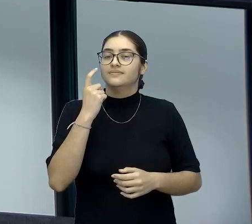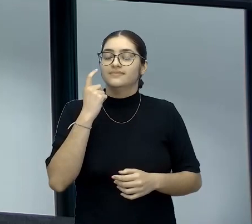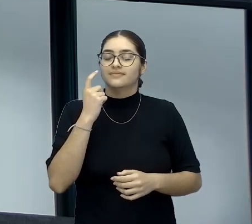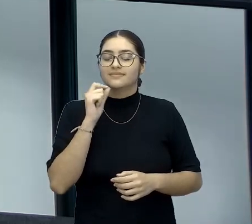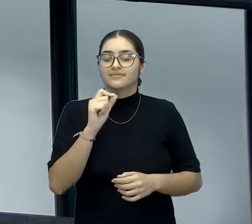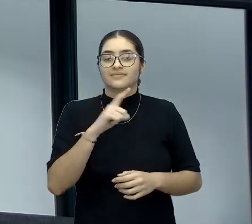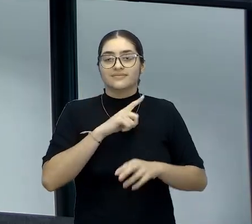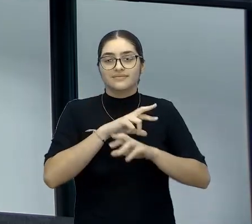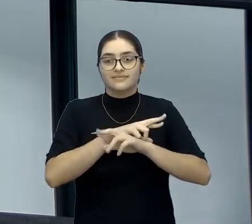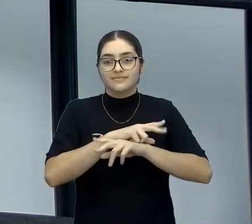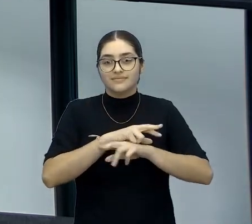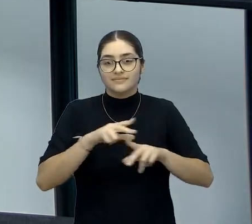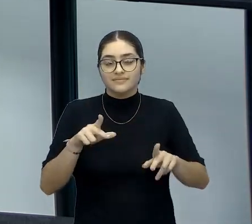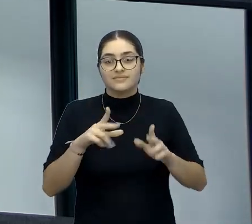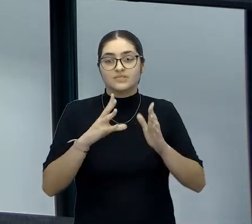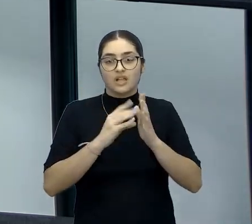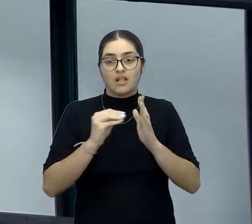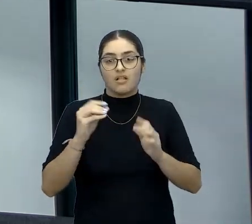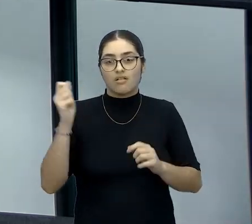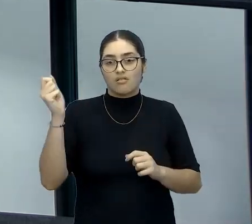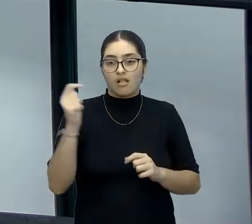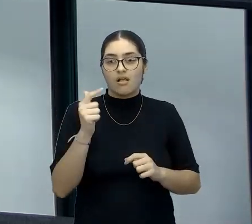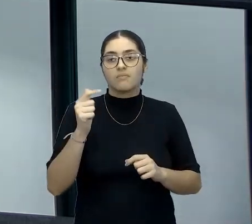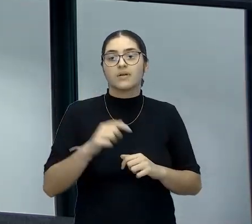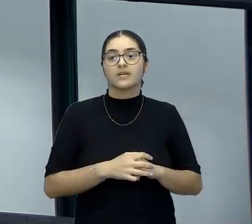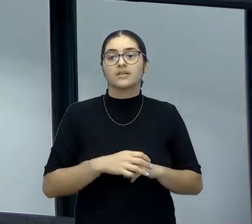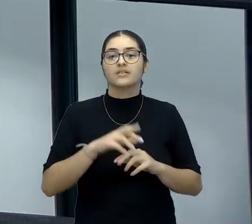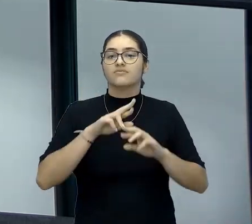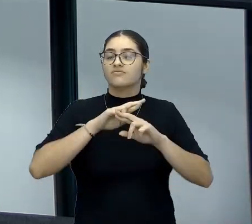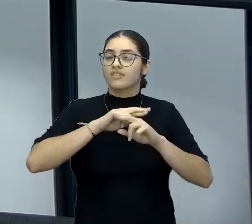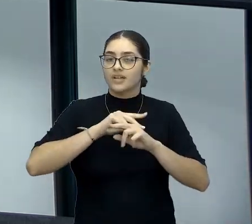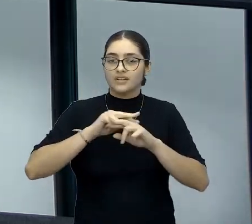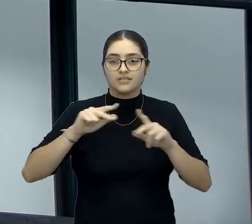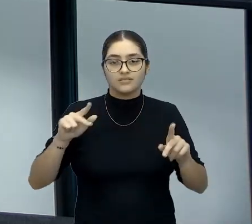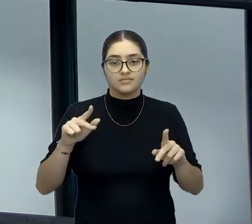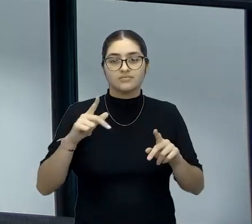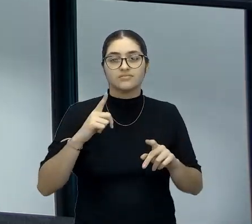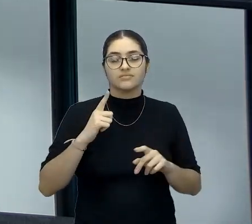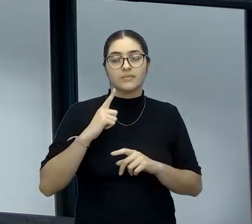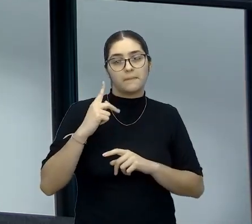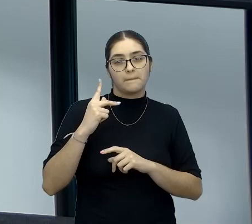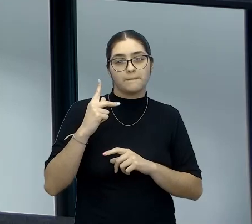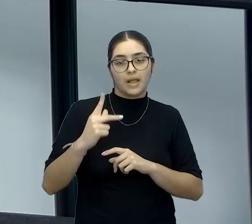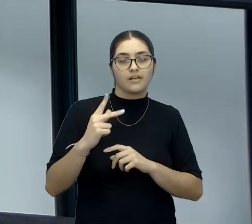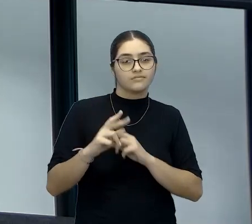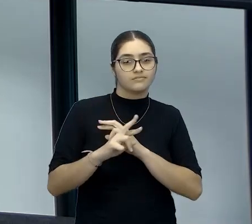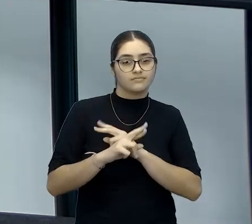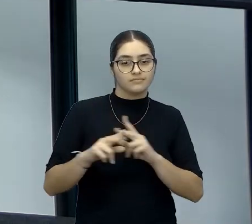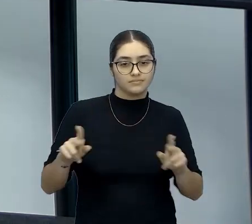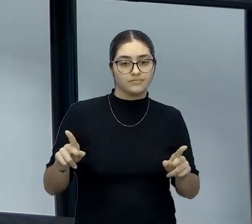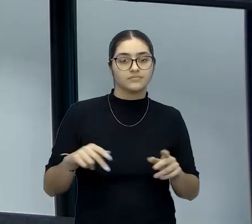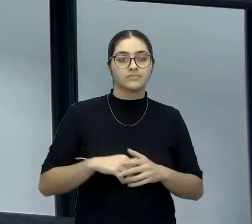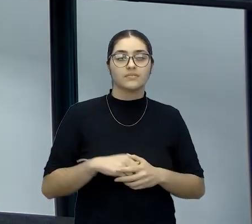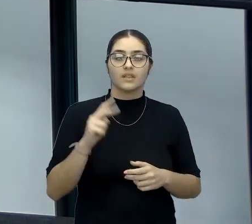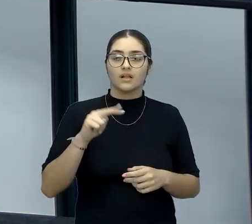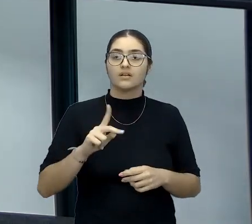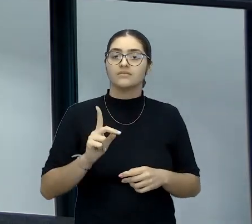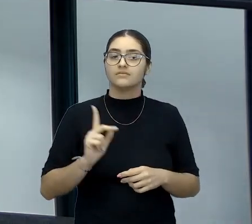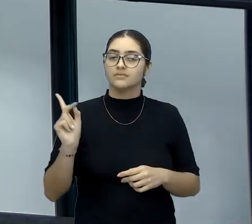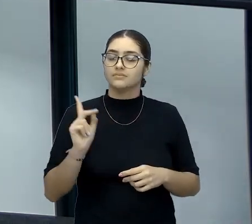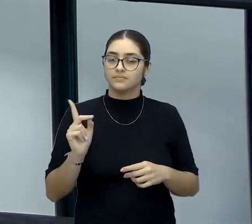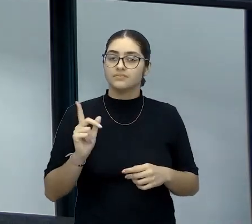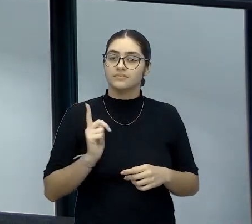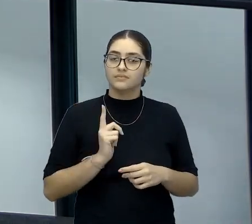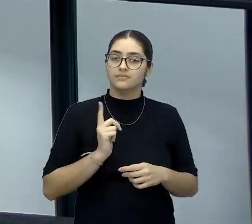vários modelos de lâmpadas que tem várias potências diferentes. E vocês devem ter visto aí nos componentes